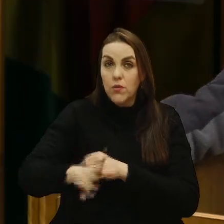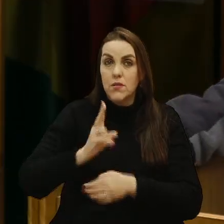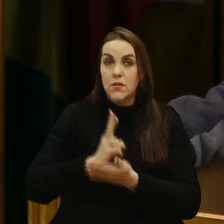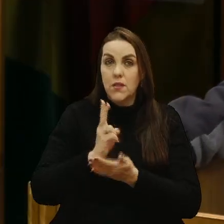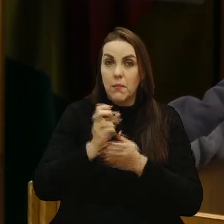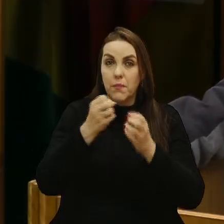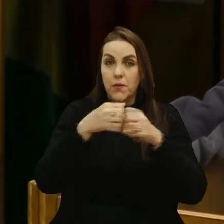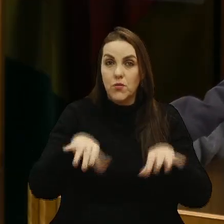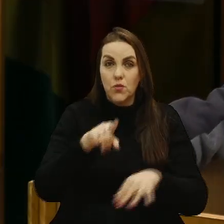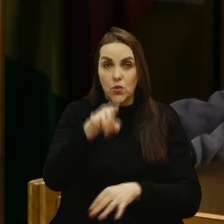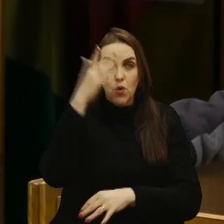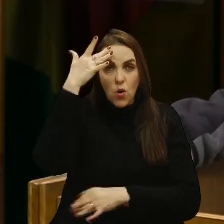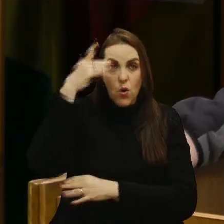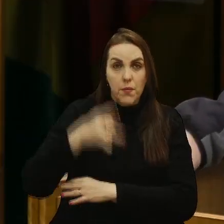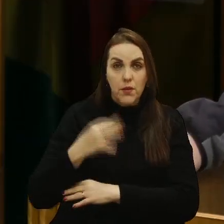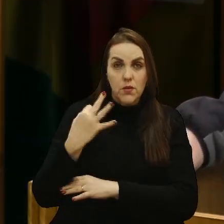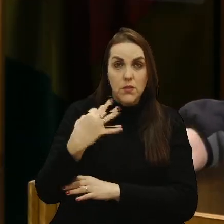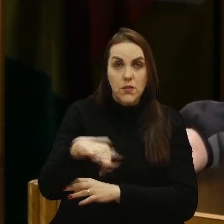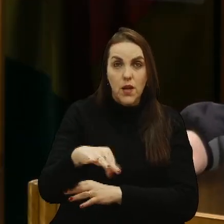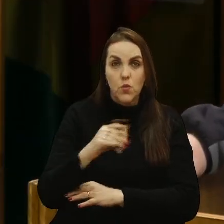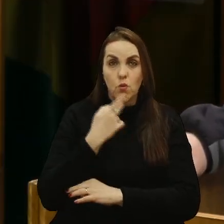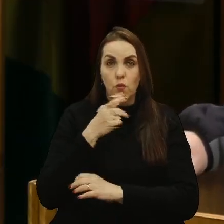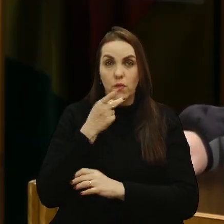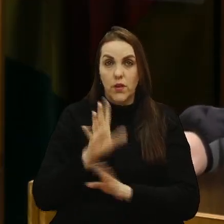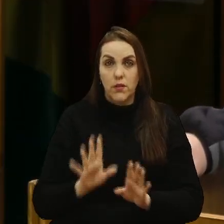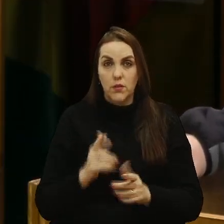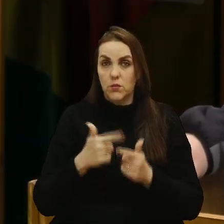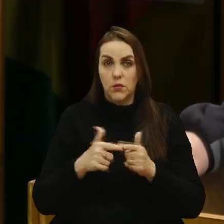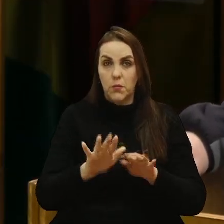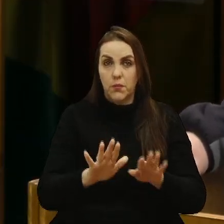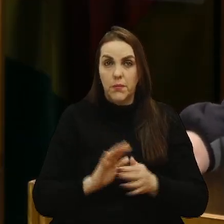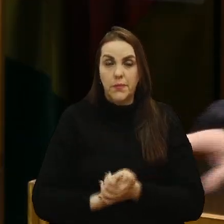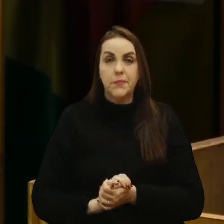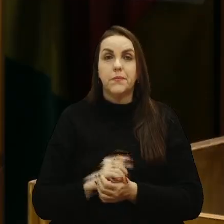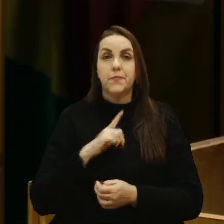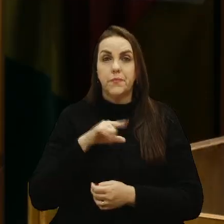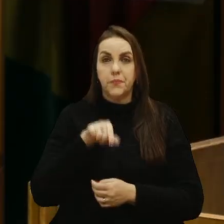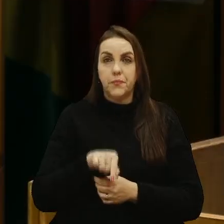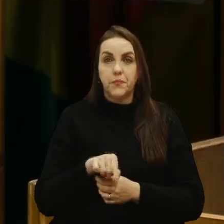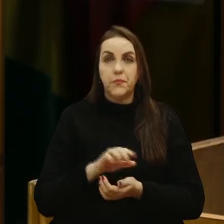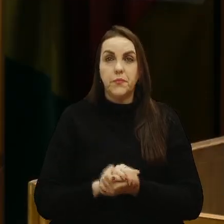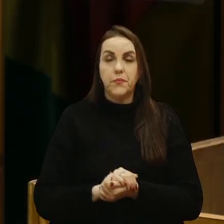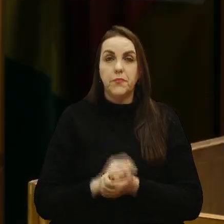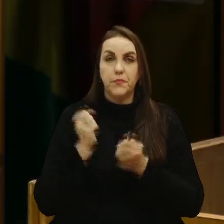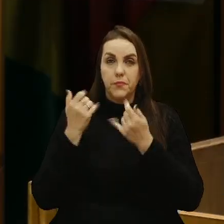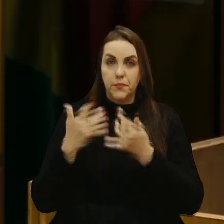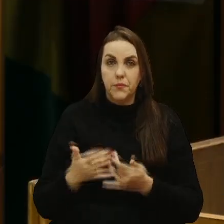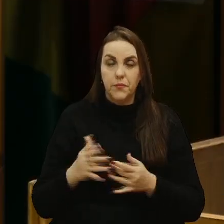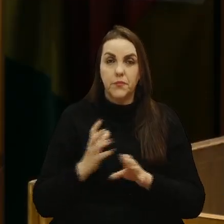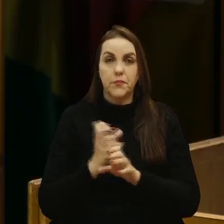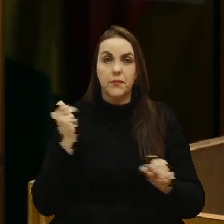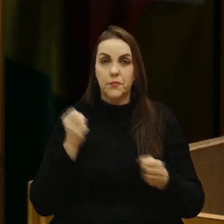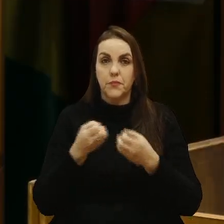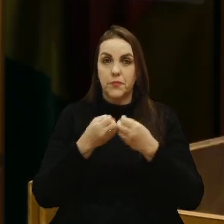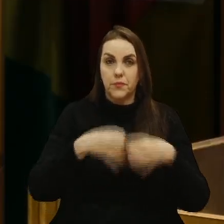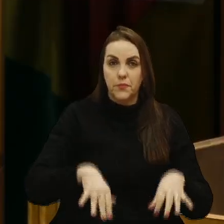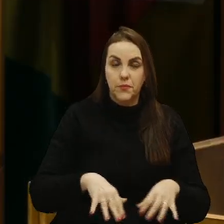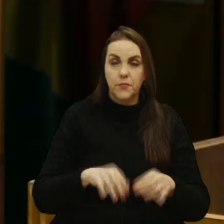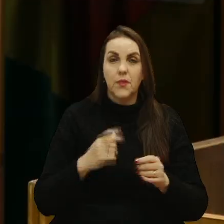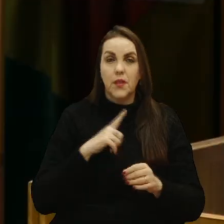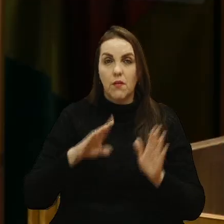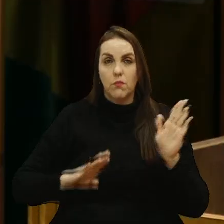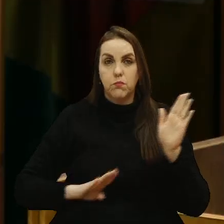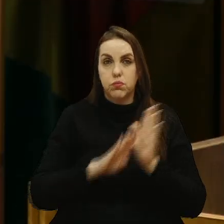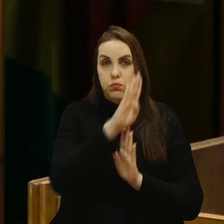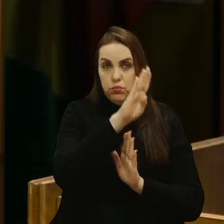falei. Mas, bom, não tem problema. E a grande questão do Correio dar lucro ou prejuízo, eu vou lhe falar. A gente teve superávit no ano do governo Bolsonaro, que